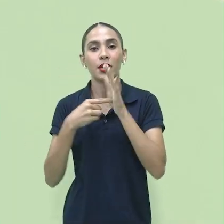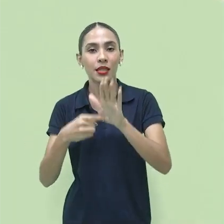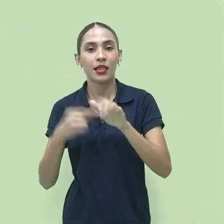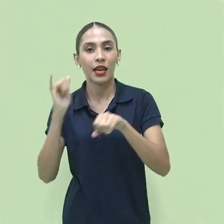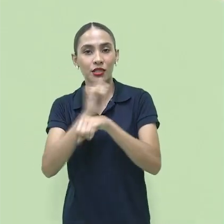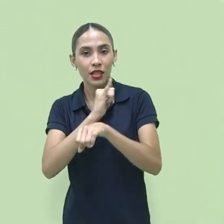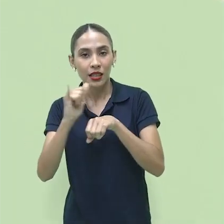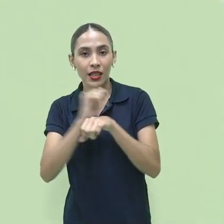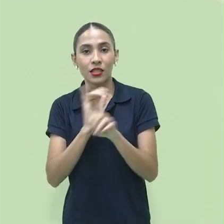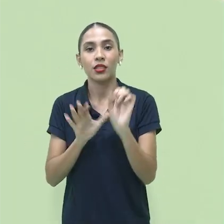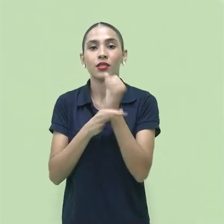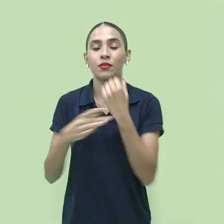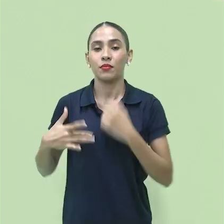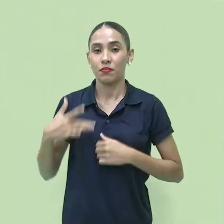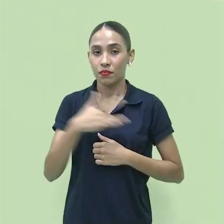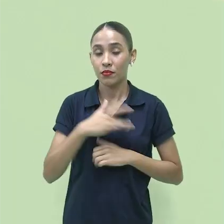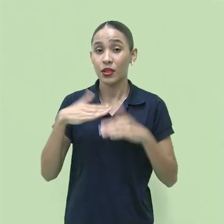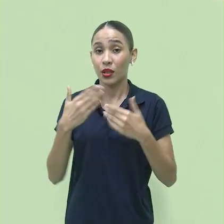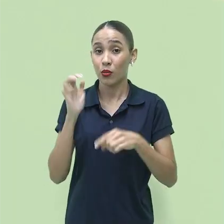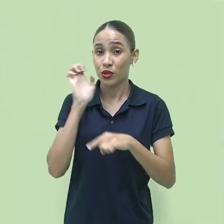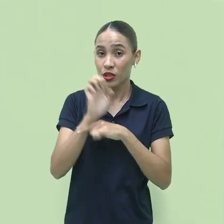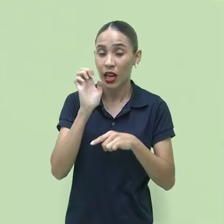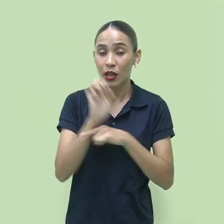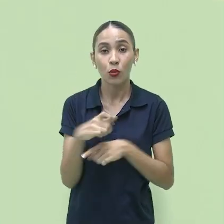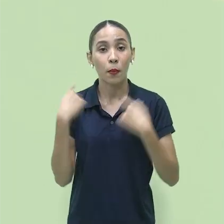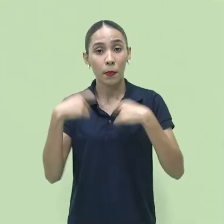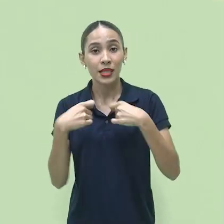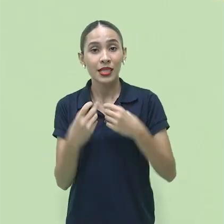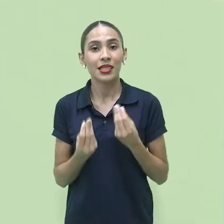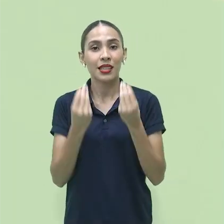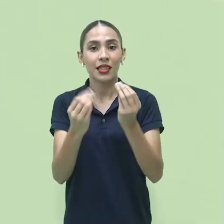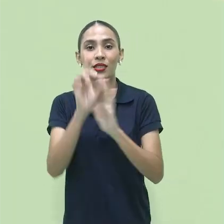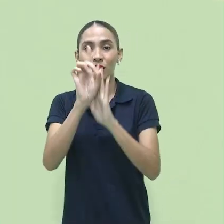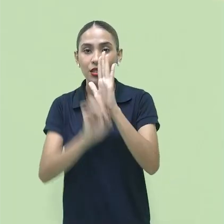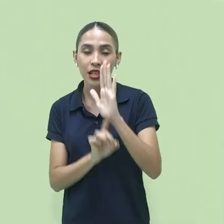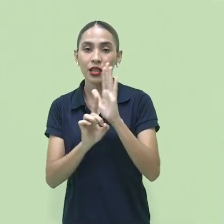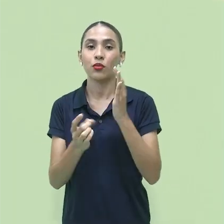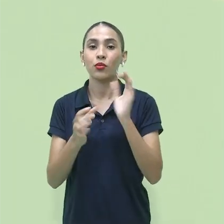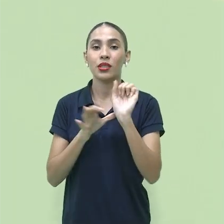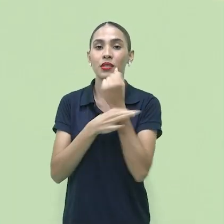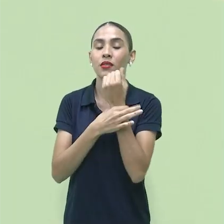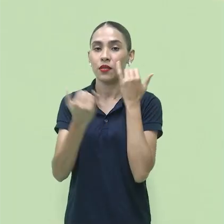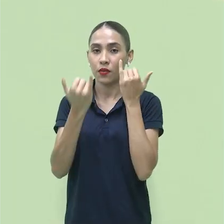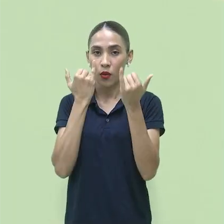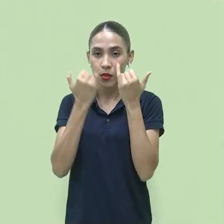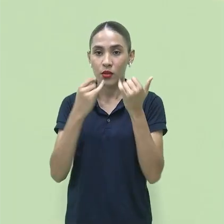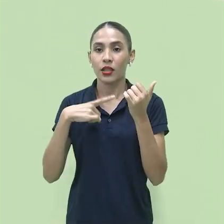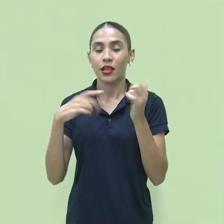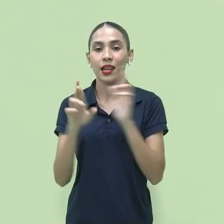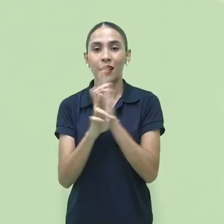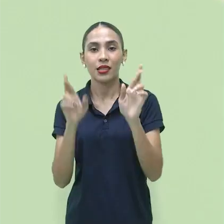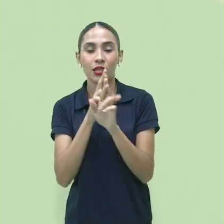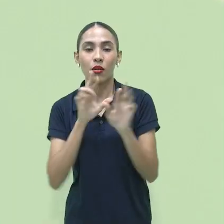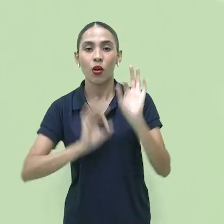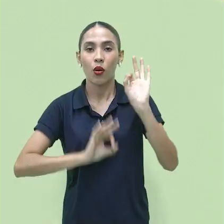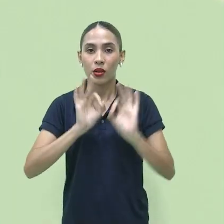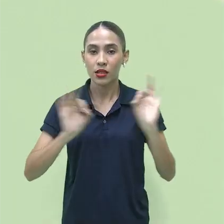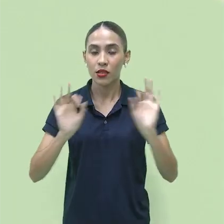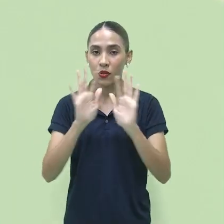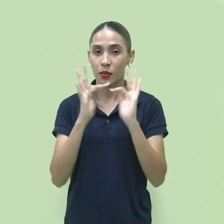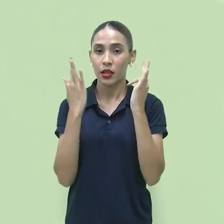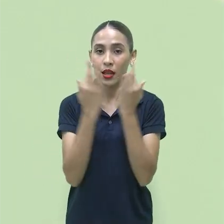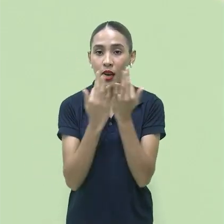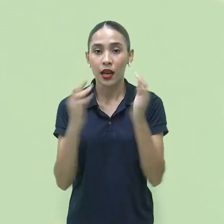contraceptivos, tá? Então, o Estado ele deve assegurar tanto essas informações que estão relacionadas ao planejamento